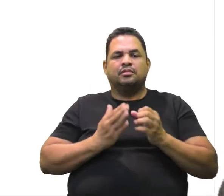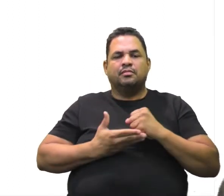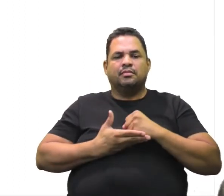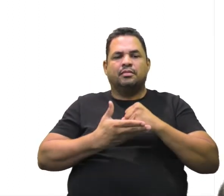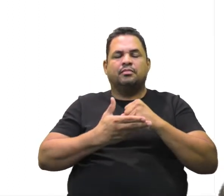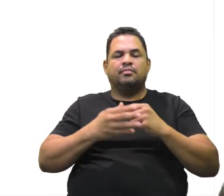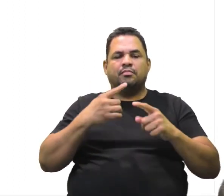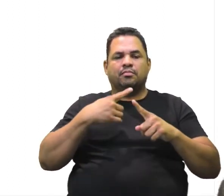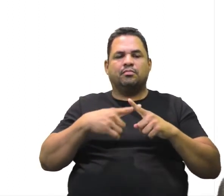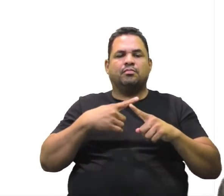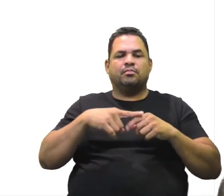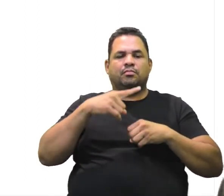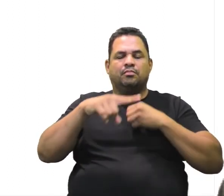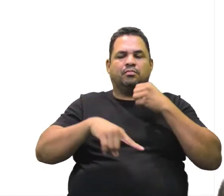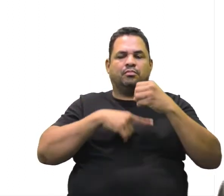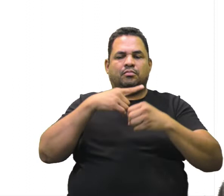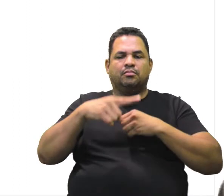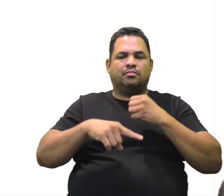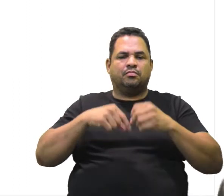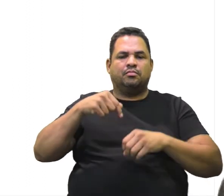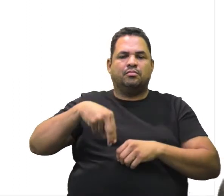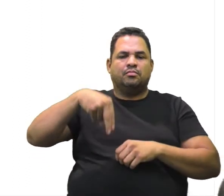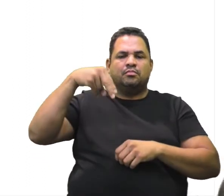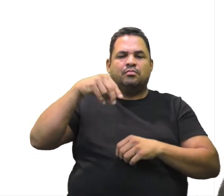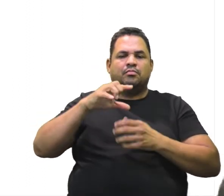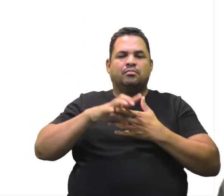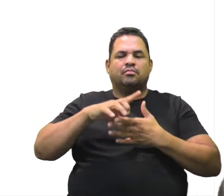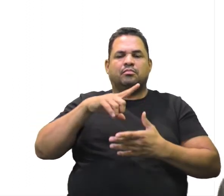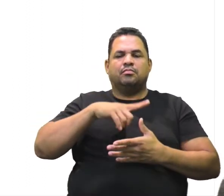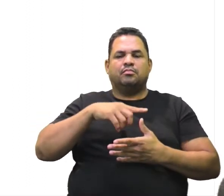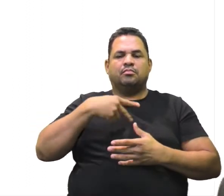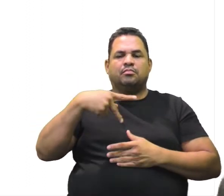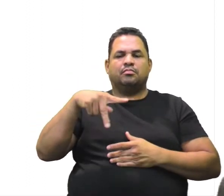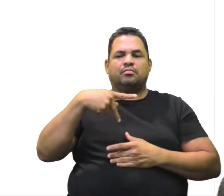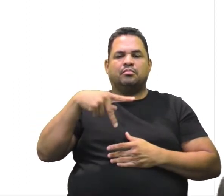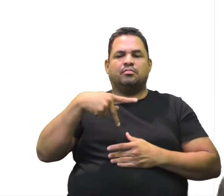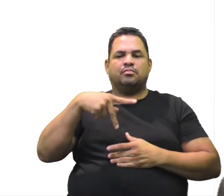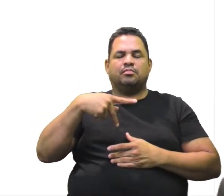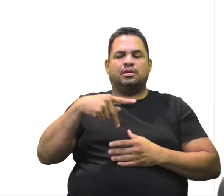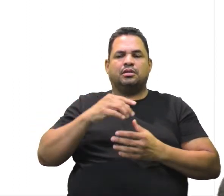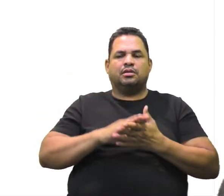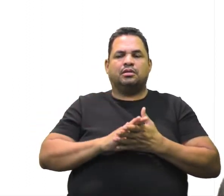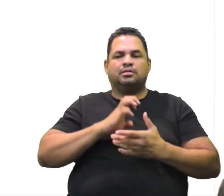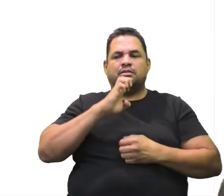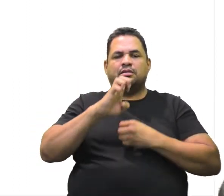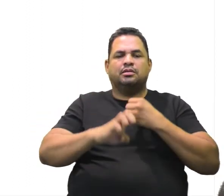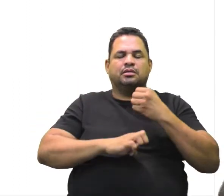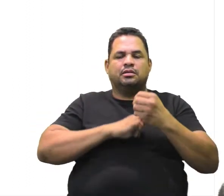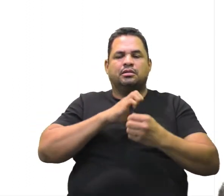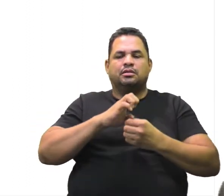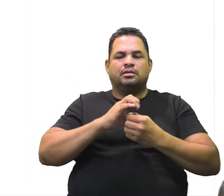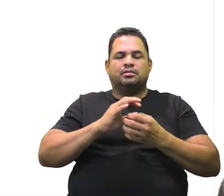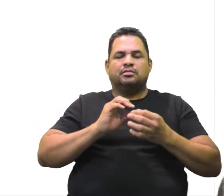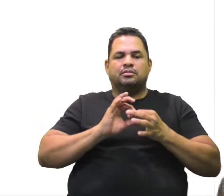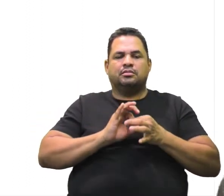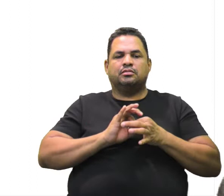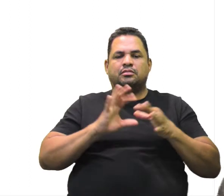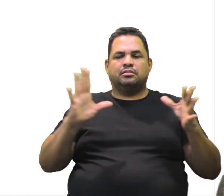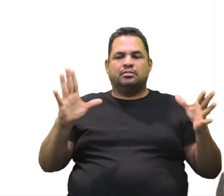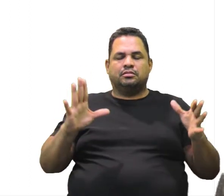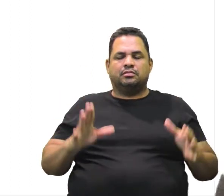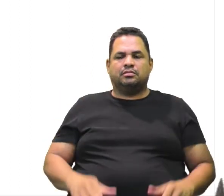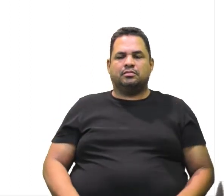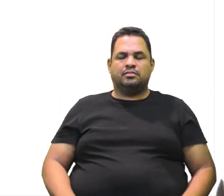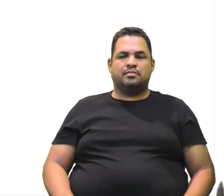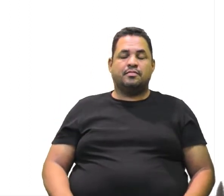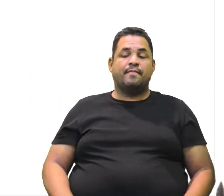básico, pois o átomo de nitrogênio possui um par de elétrons livres. Já pensou quando a gente